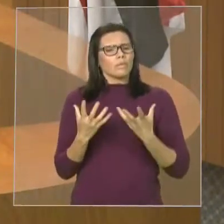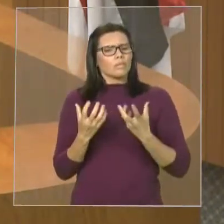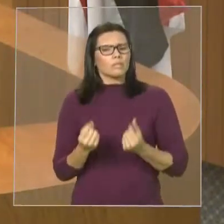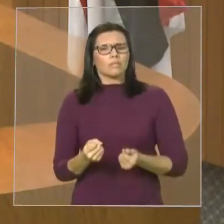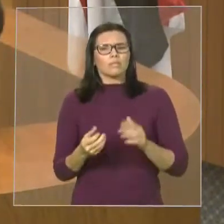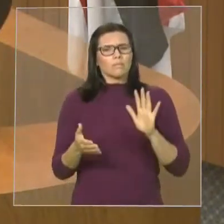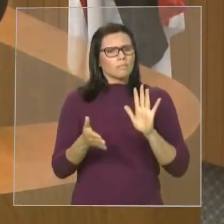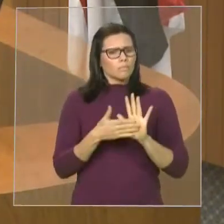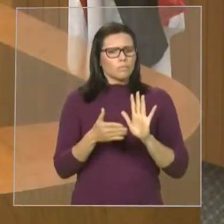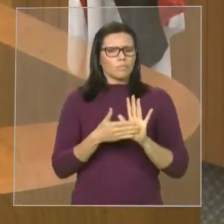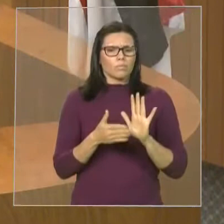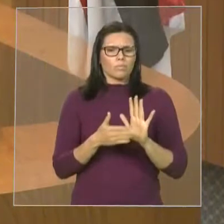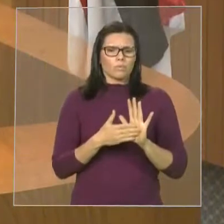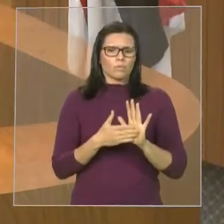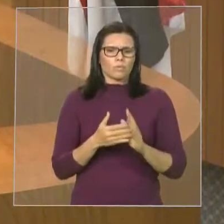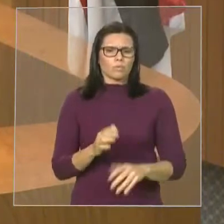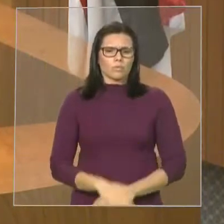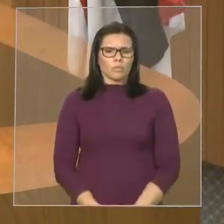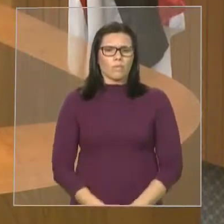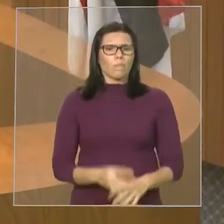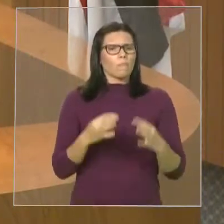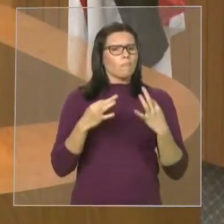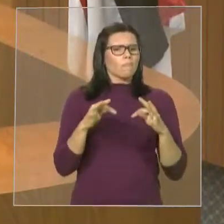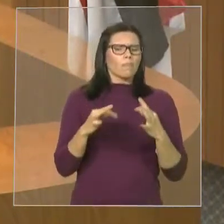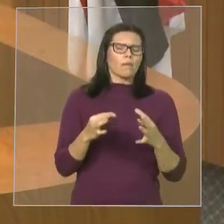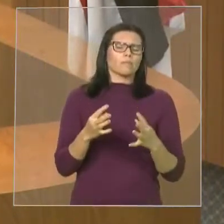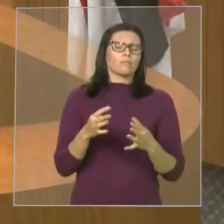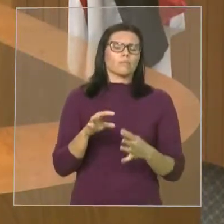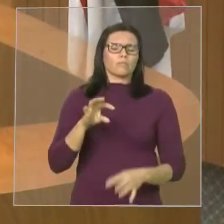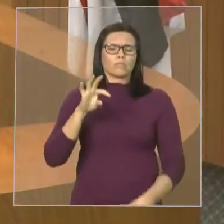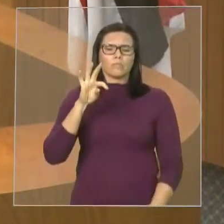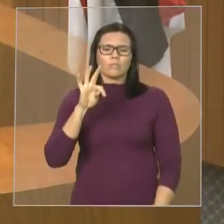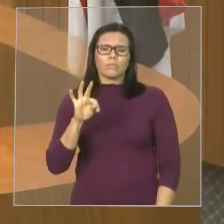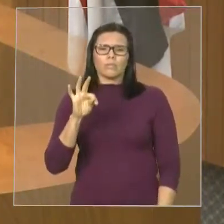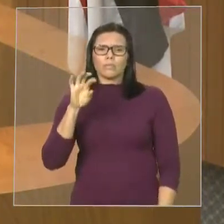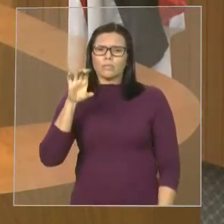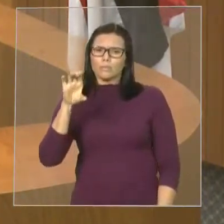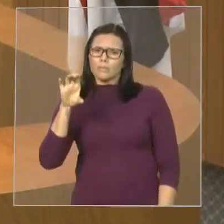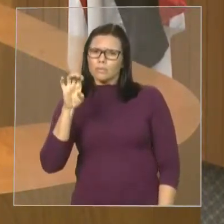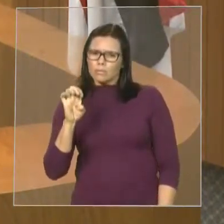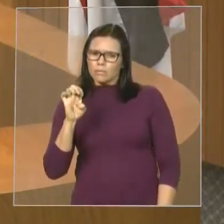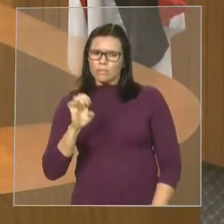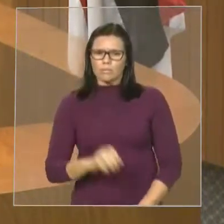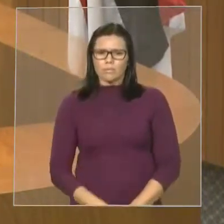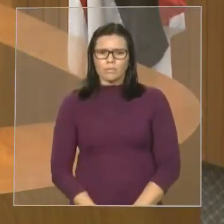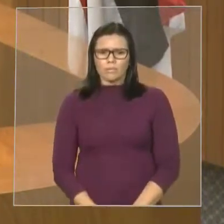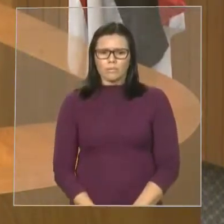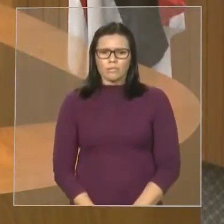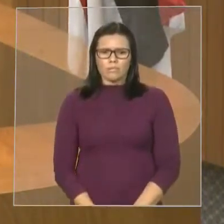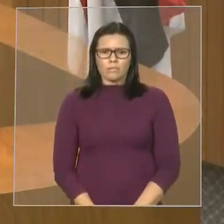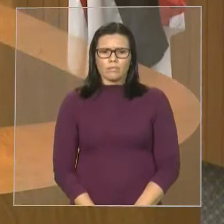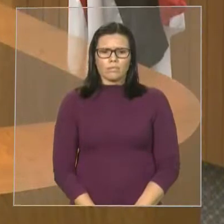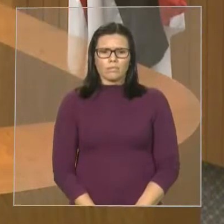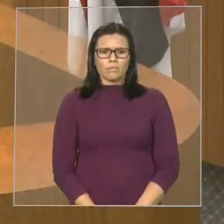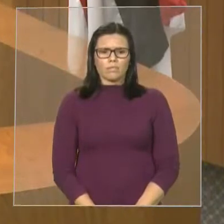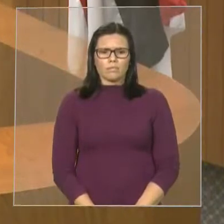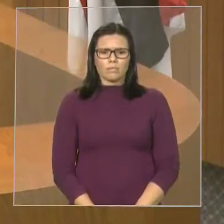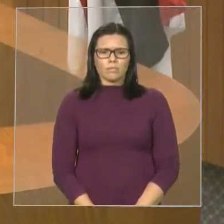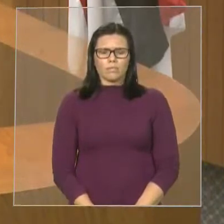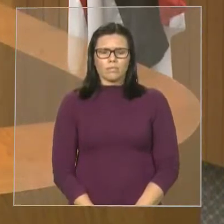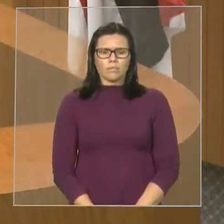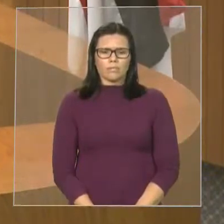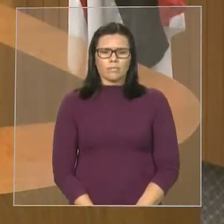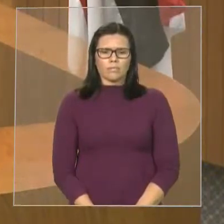que foi feita por um técnico do Tribunal de Contas do Estado. E um técnico que trata exatamente do setor do regime próprio de